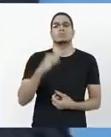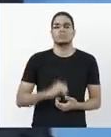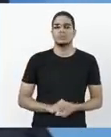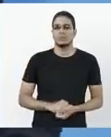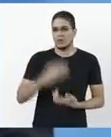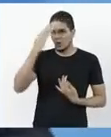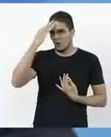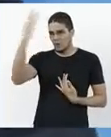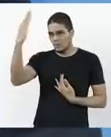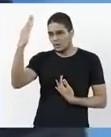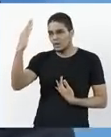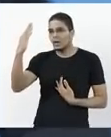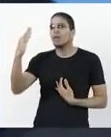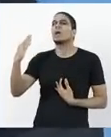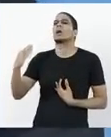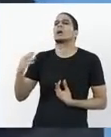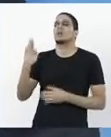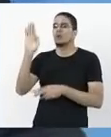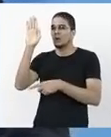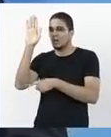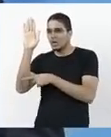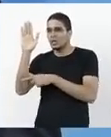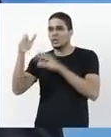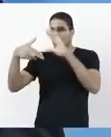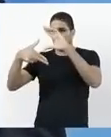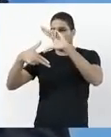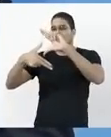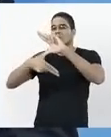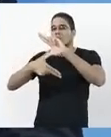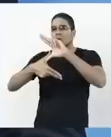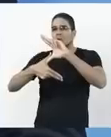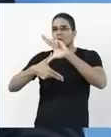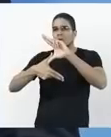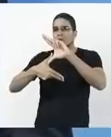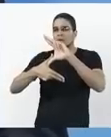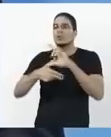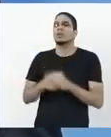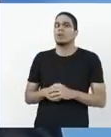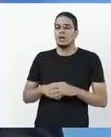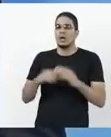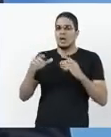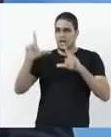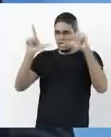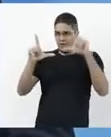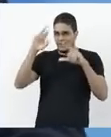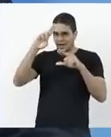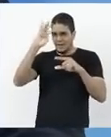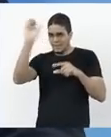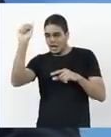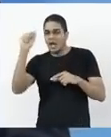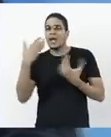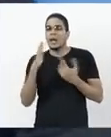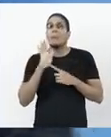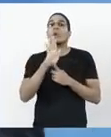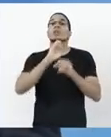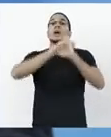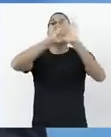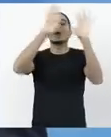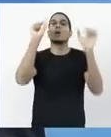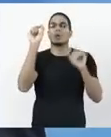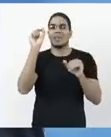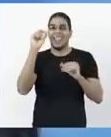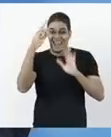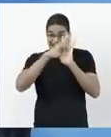quer deixar claro que as regras deste debate foram discutidas, aprovadas e assinadas por todos